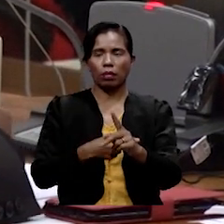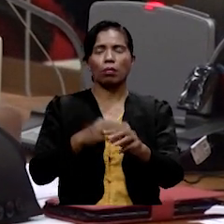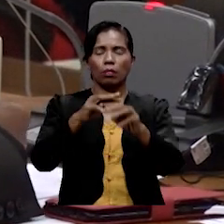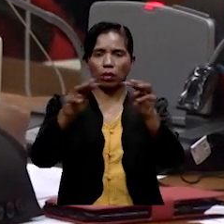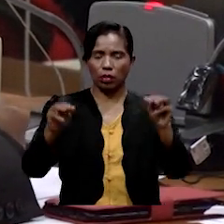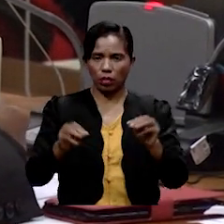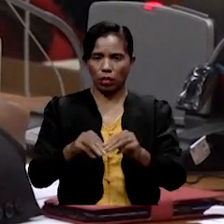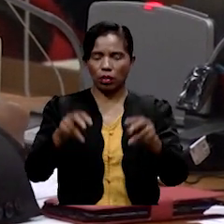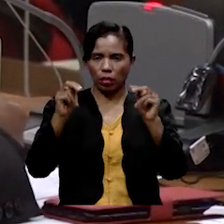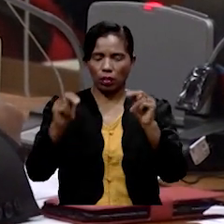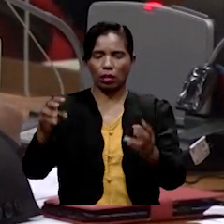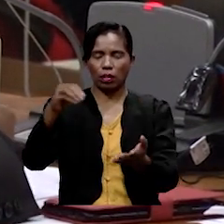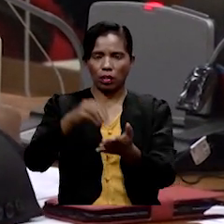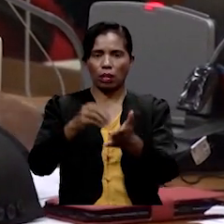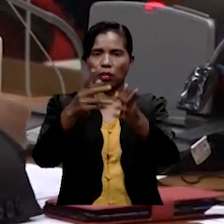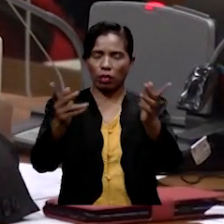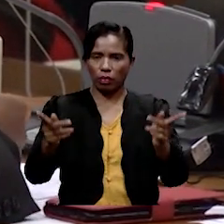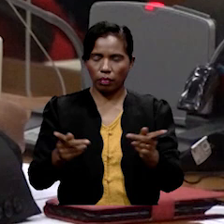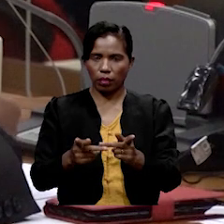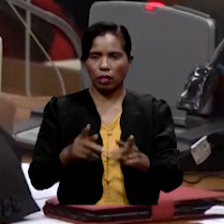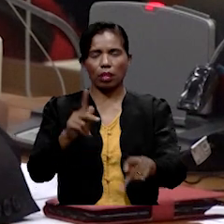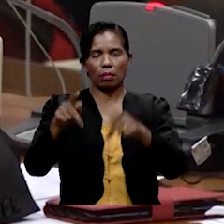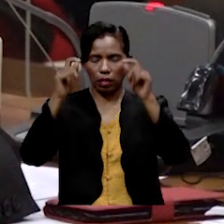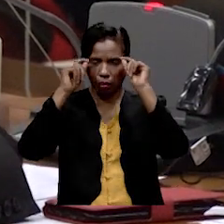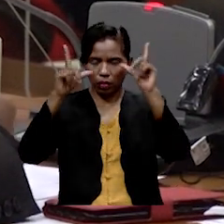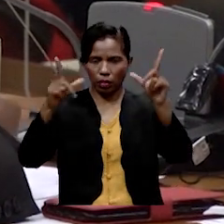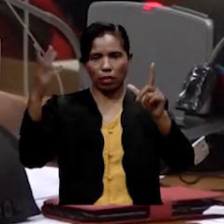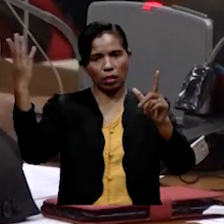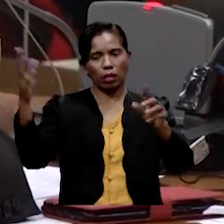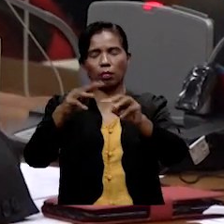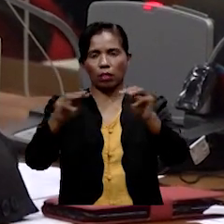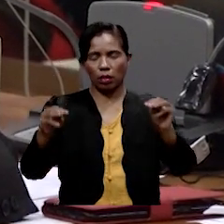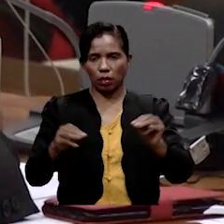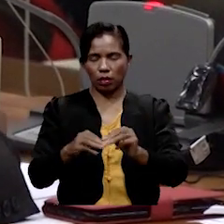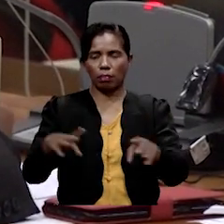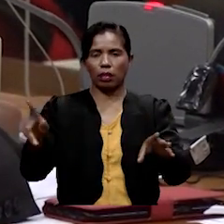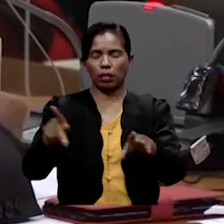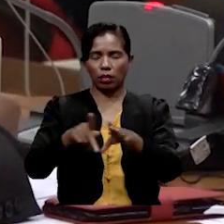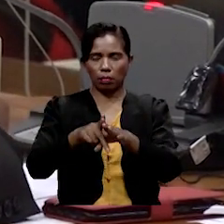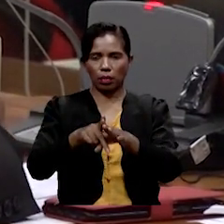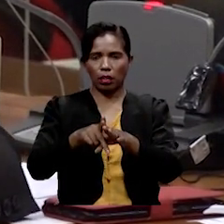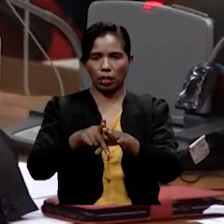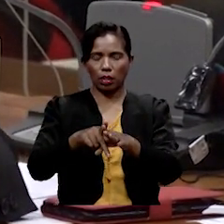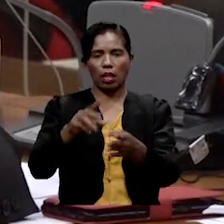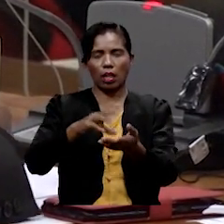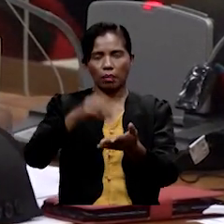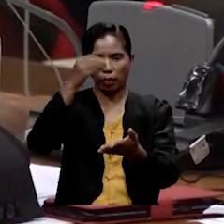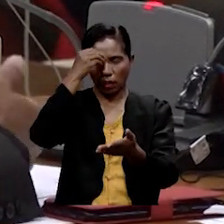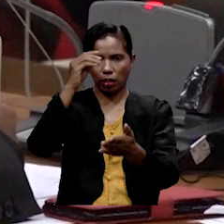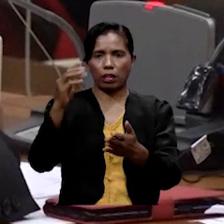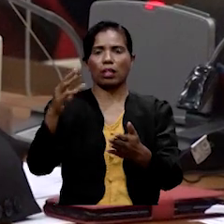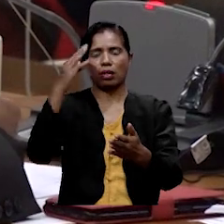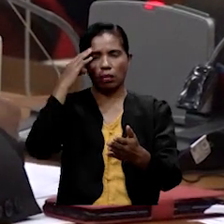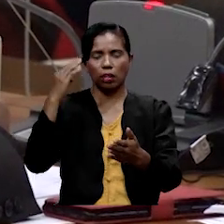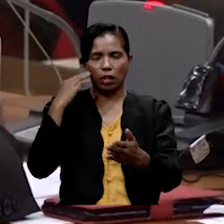me be ten ki instala moso fati per timur wansir nebe ki ha munisipu mos pel participe cursus i ha koreania per